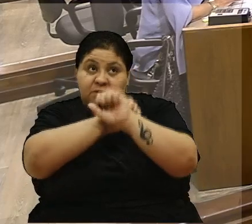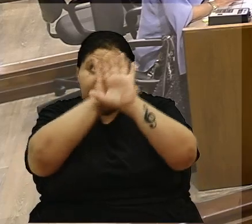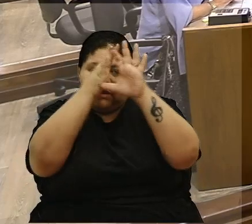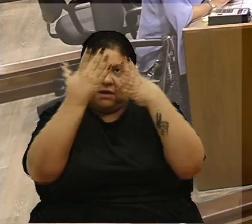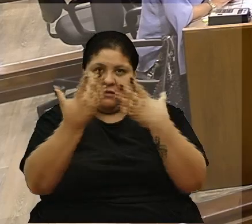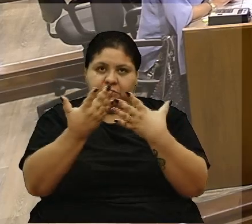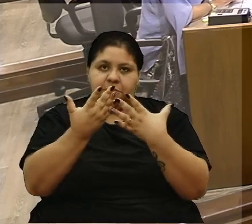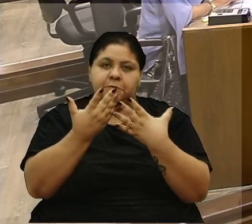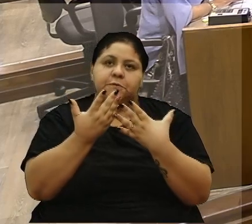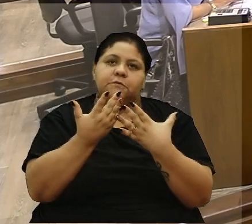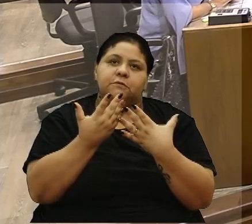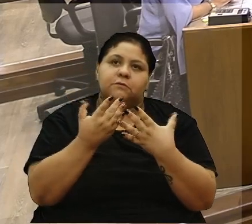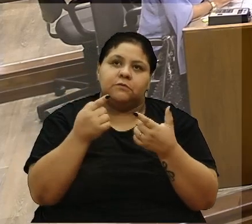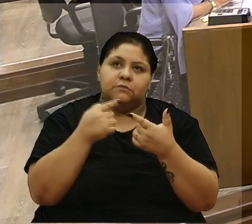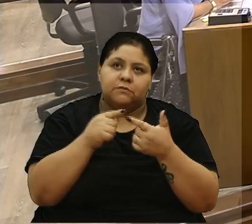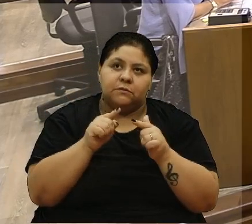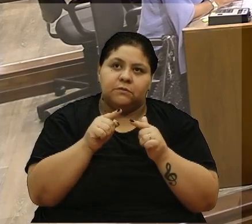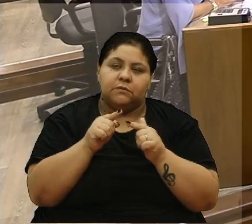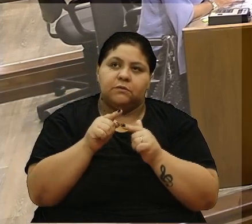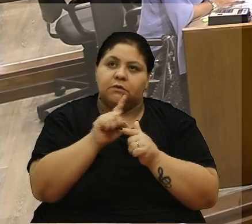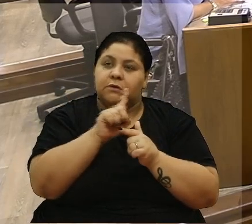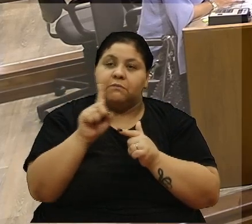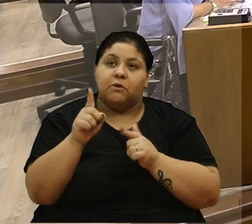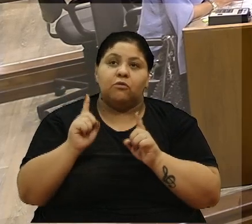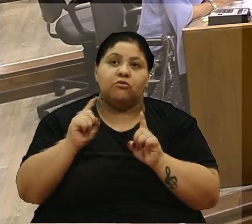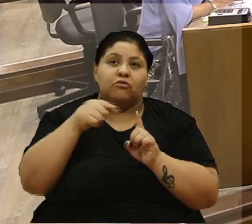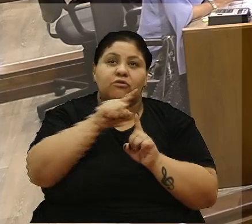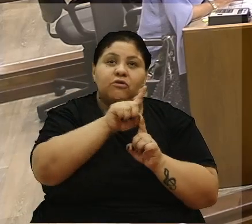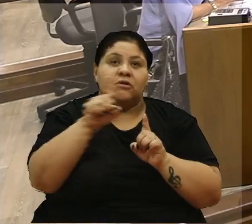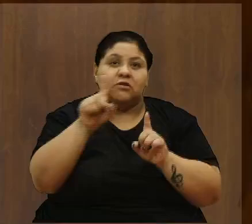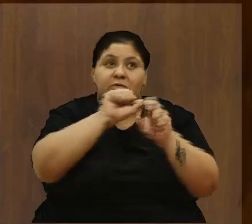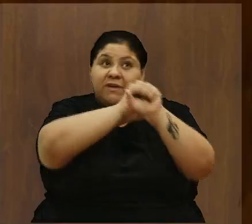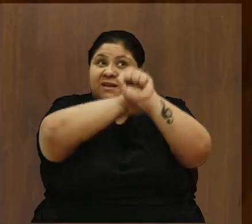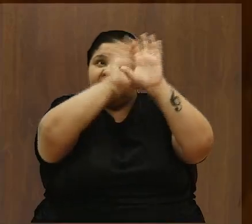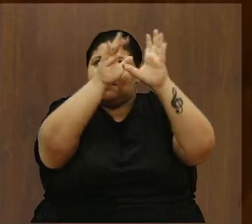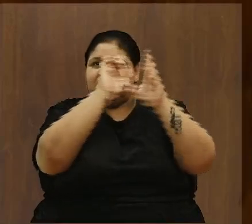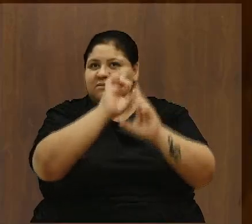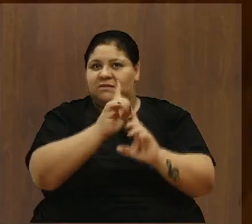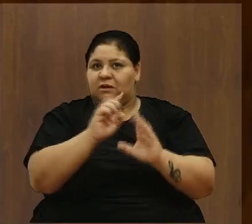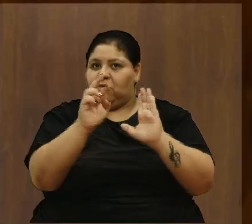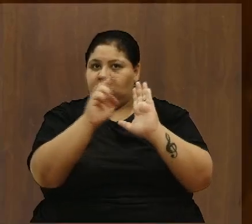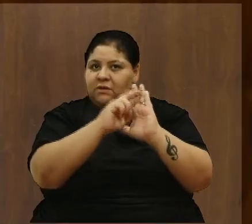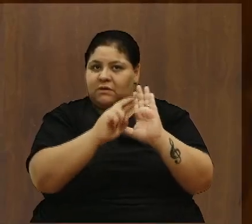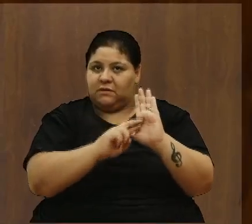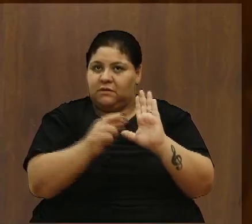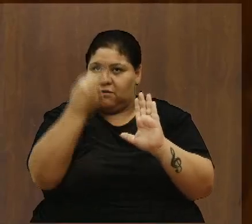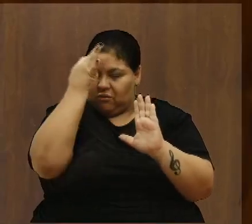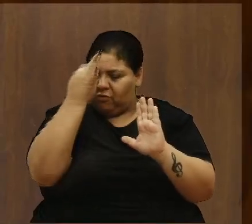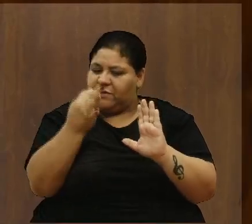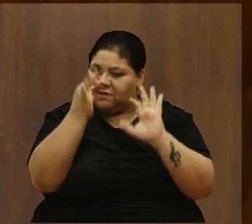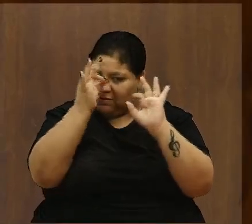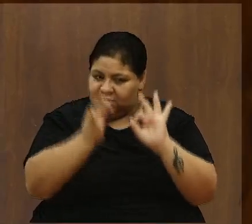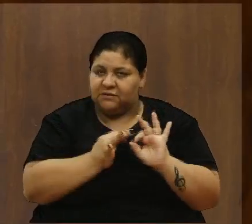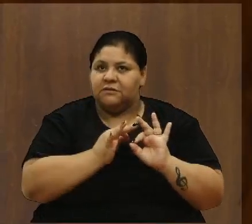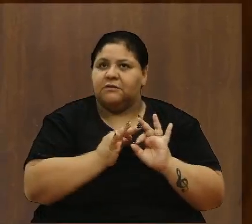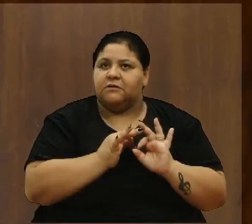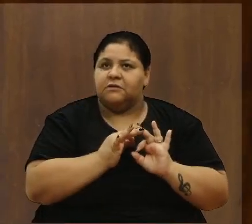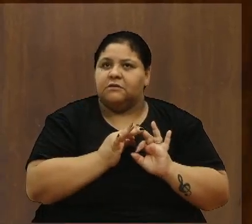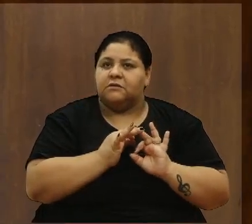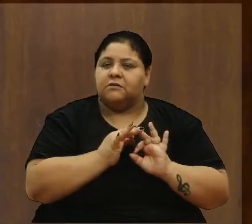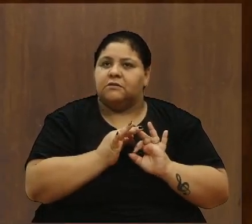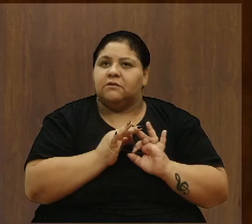pelo senhor qual era o objeto. Meu objeto não é nenhuma questão de esclarecimento quanto à norma. Eu entendi perfeitamente, novamente um